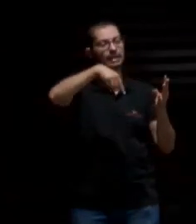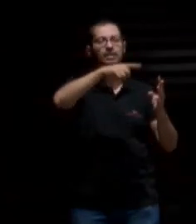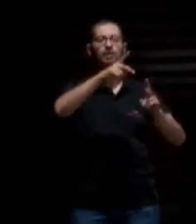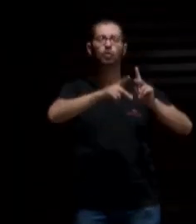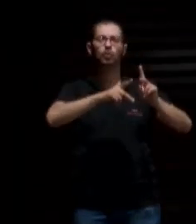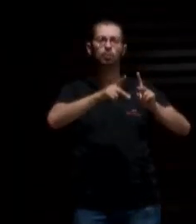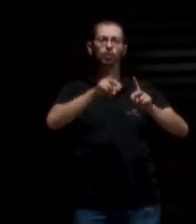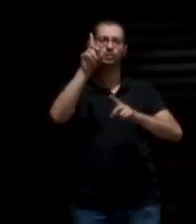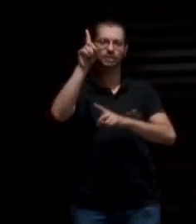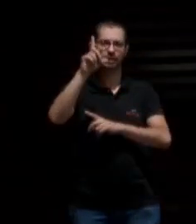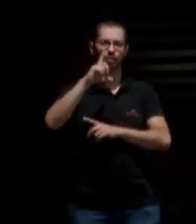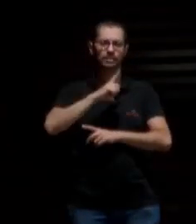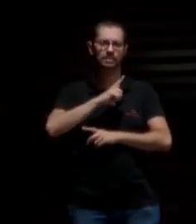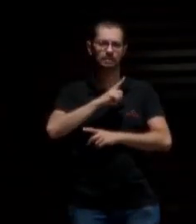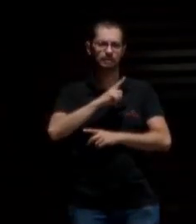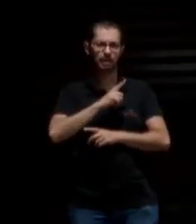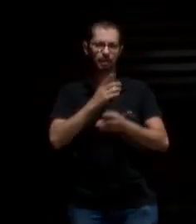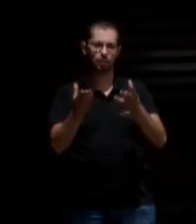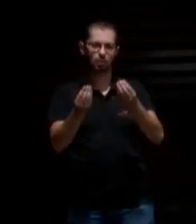de ímpio.